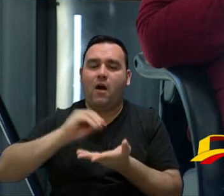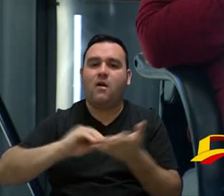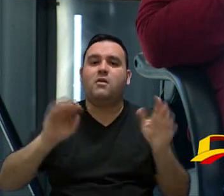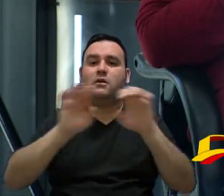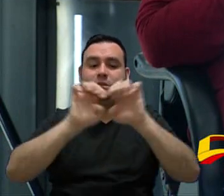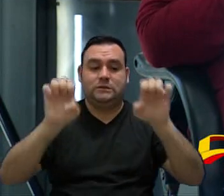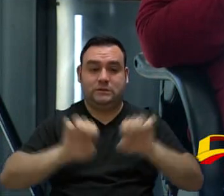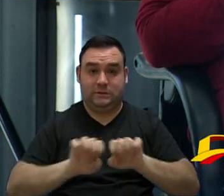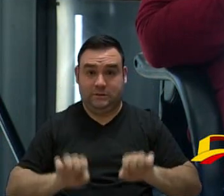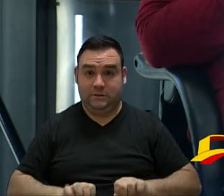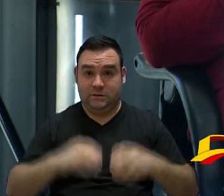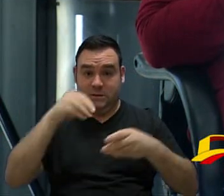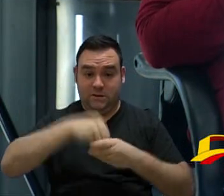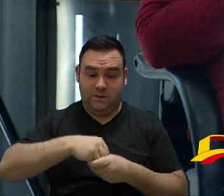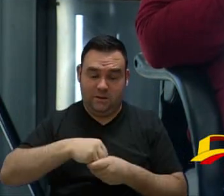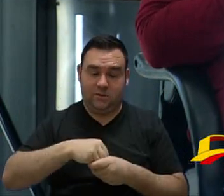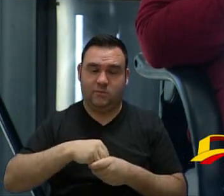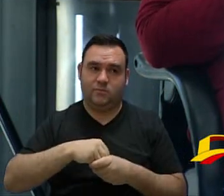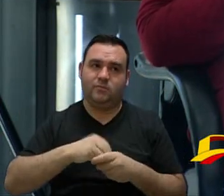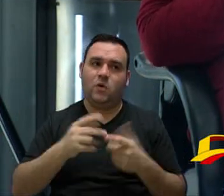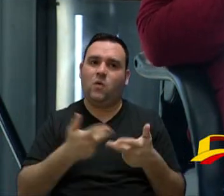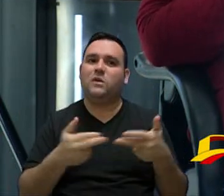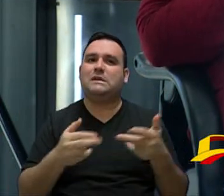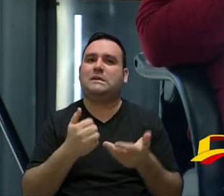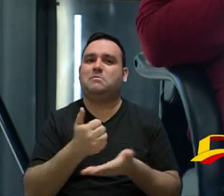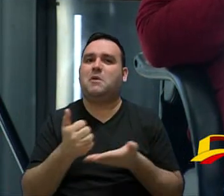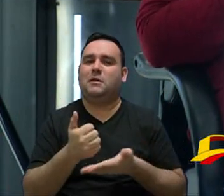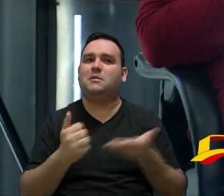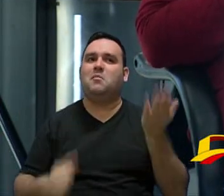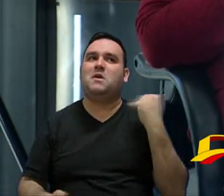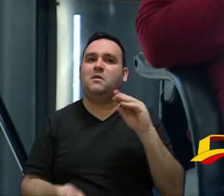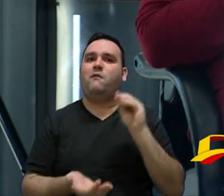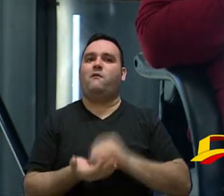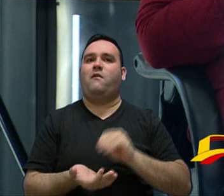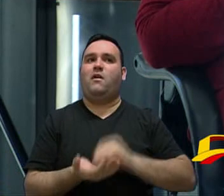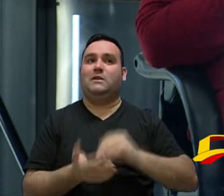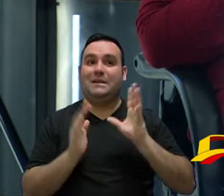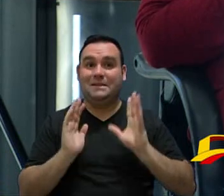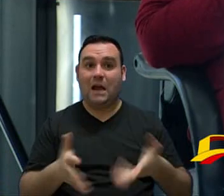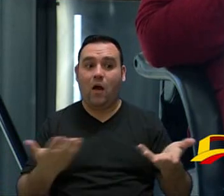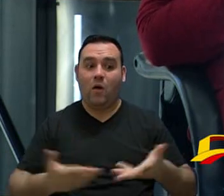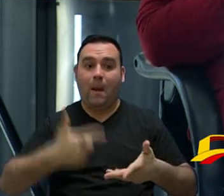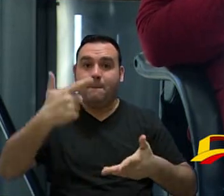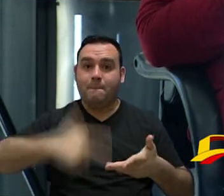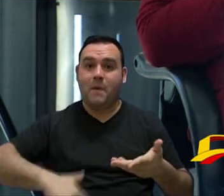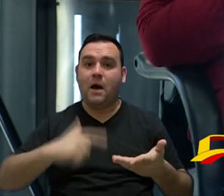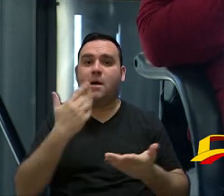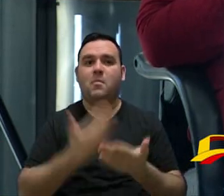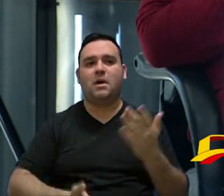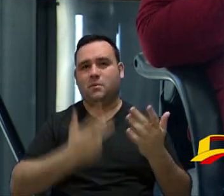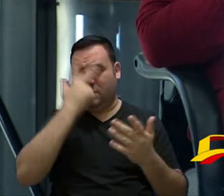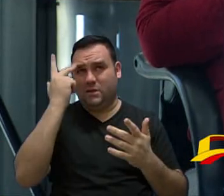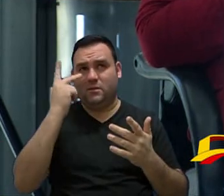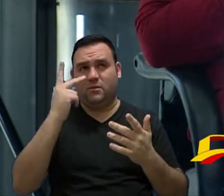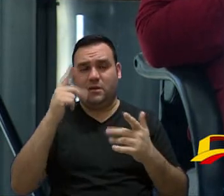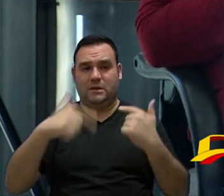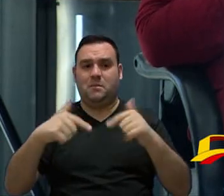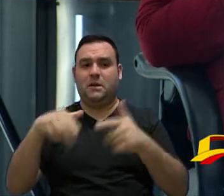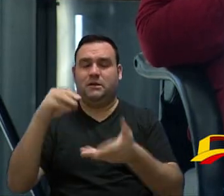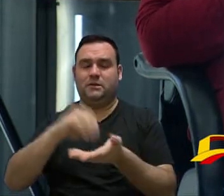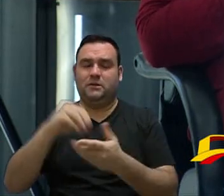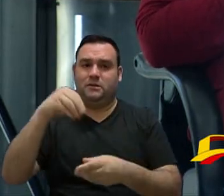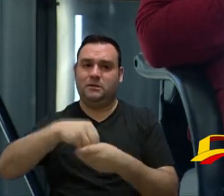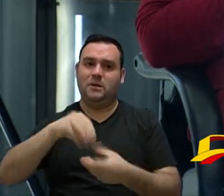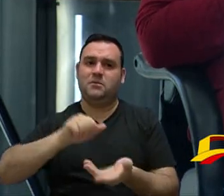estruturas básicas nas unidades básicas de saúde que já estavam com certa perda né de número de funcionários e